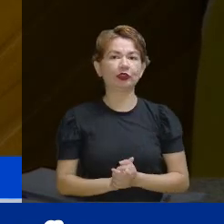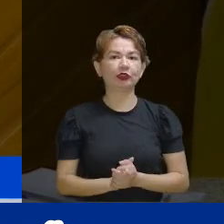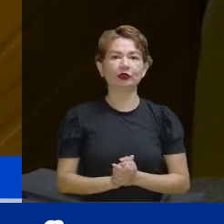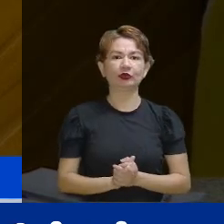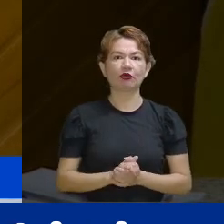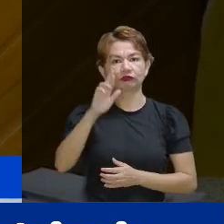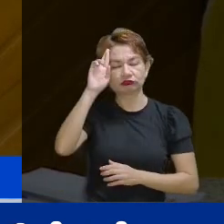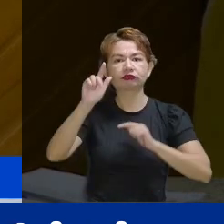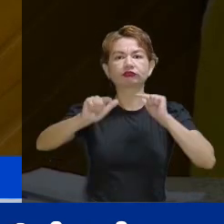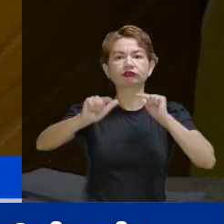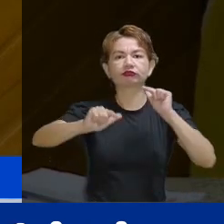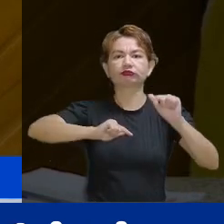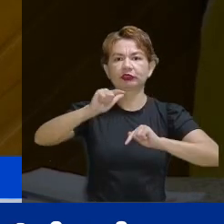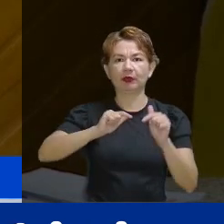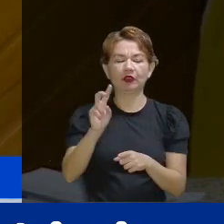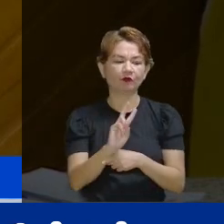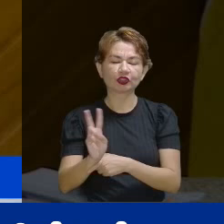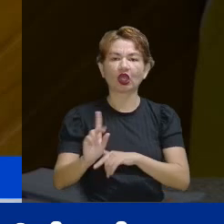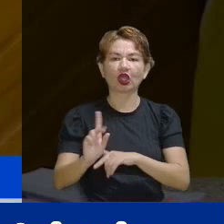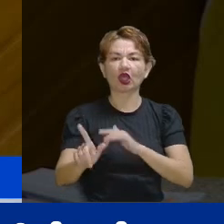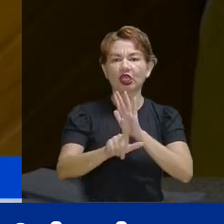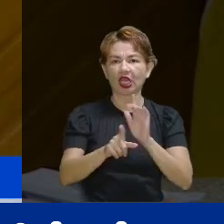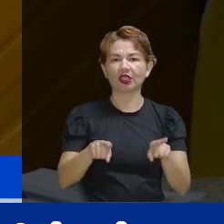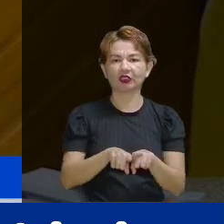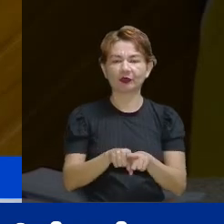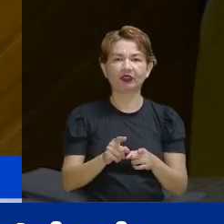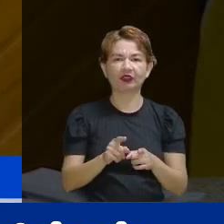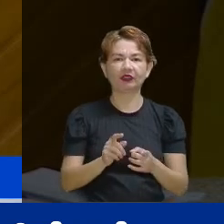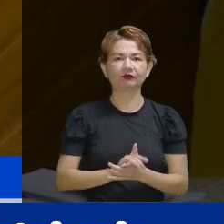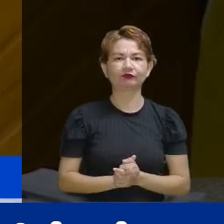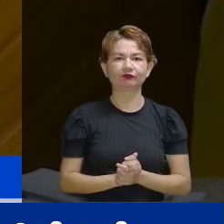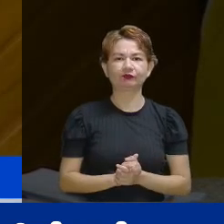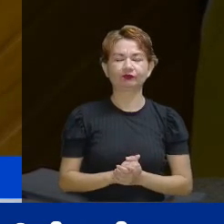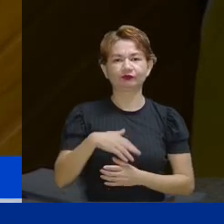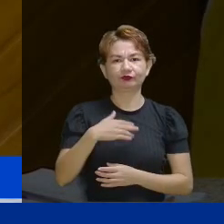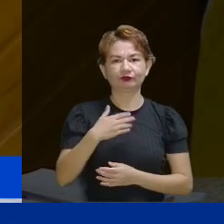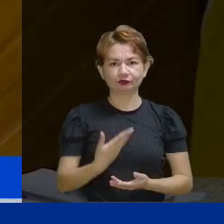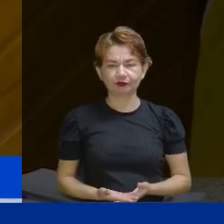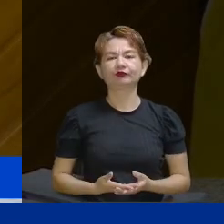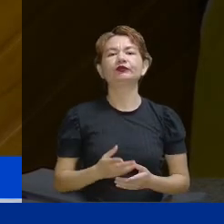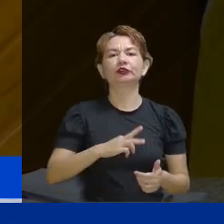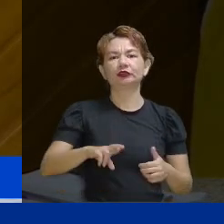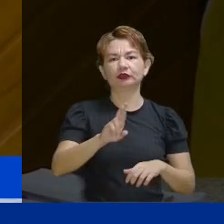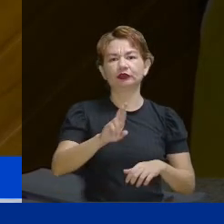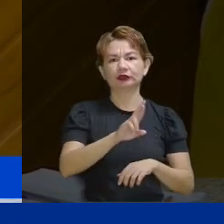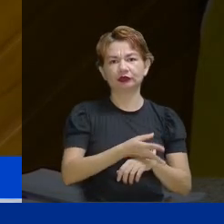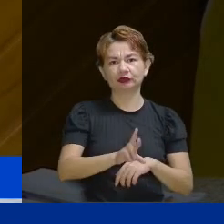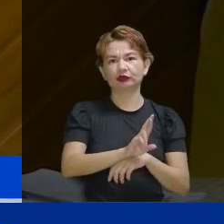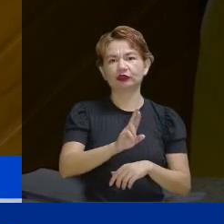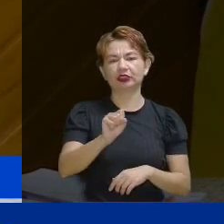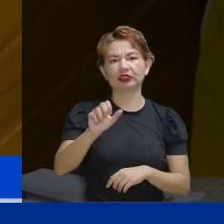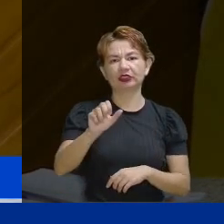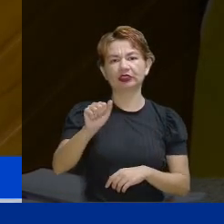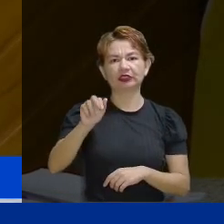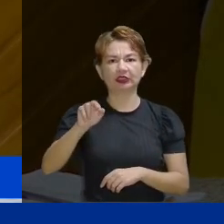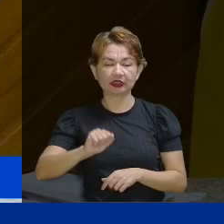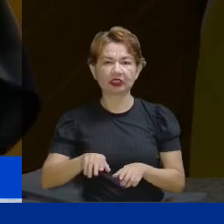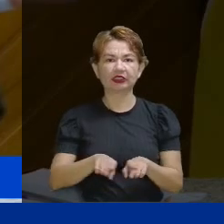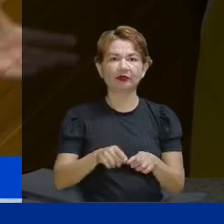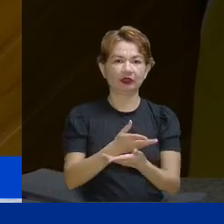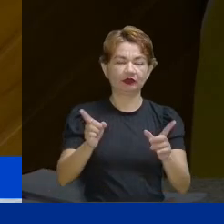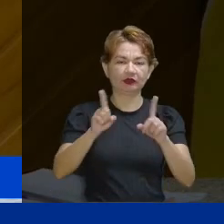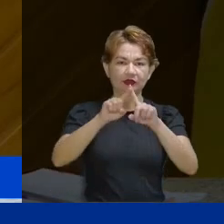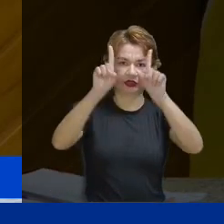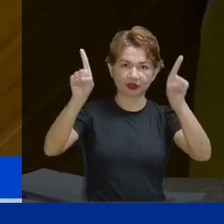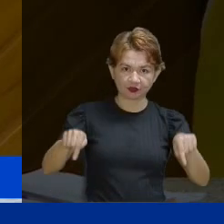das ações e também como fiscal da lei, aqui muito bem representado pela doutora Sara, e aí eu estendendo a todos